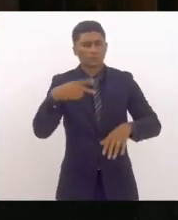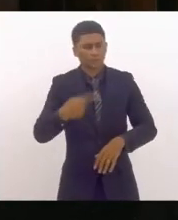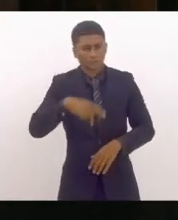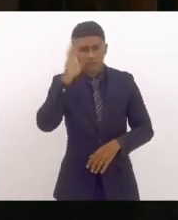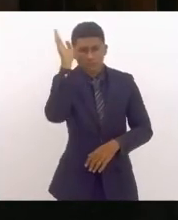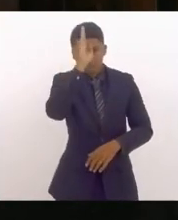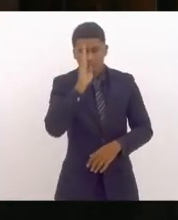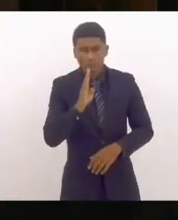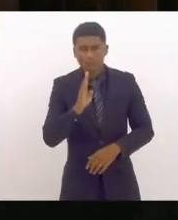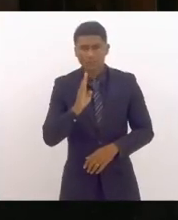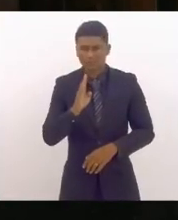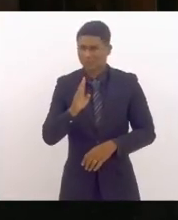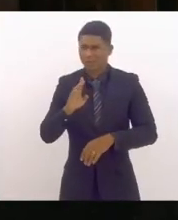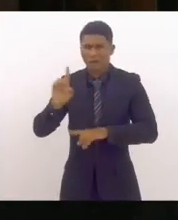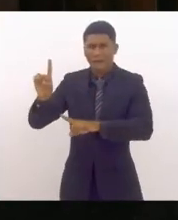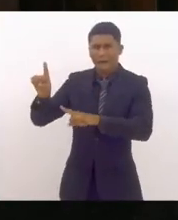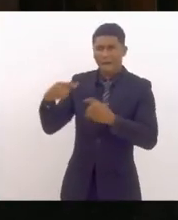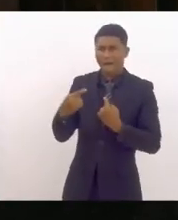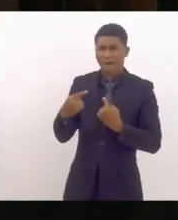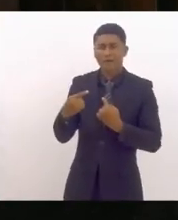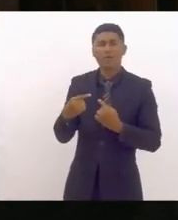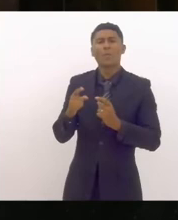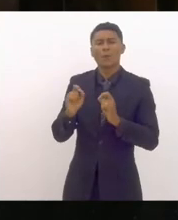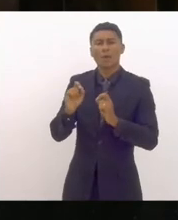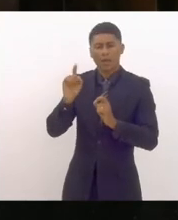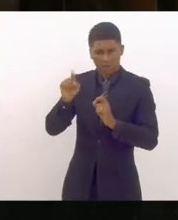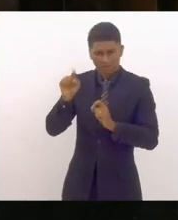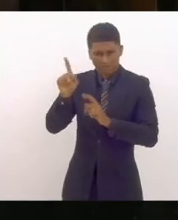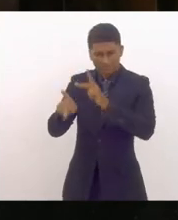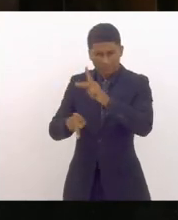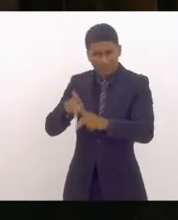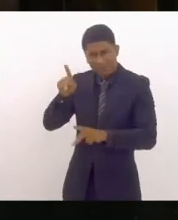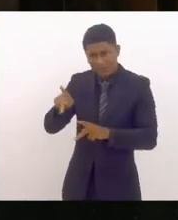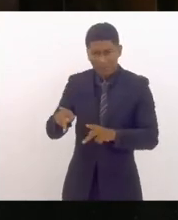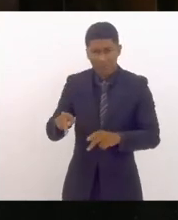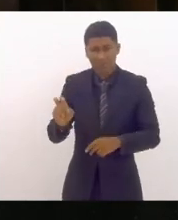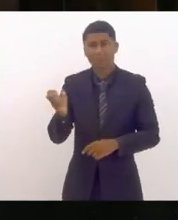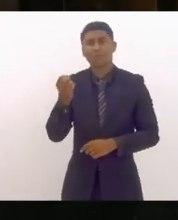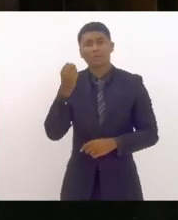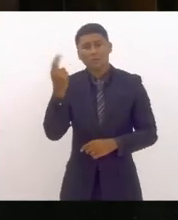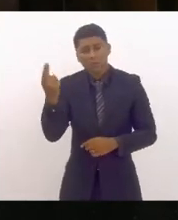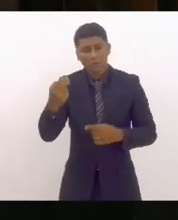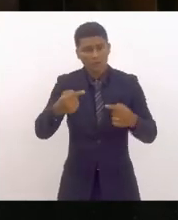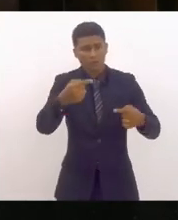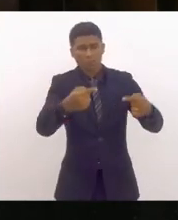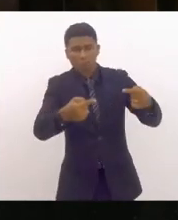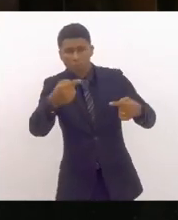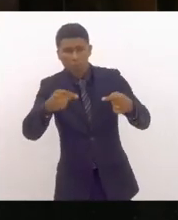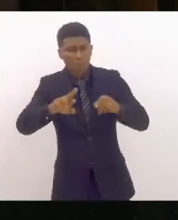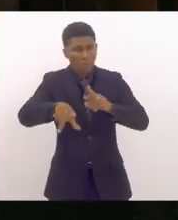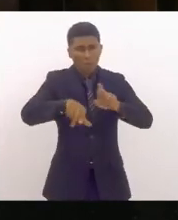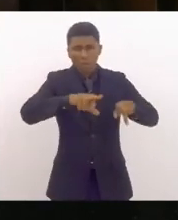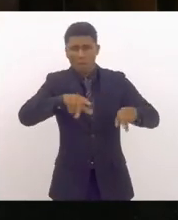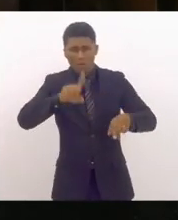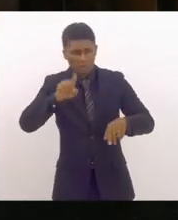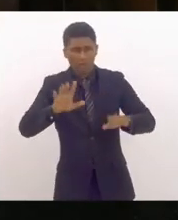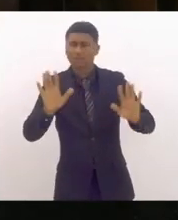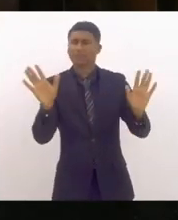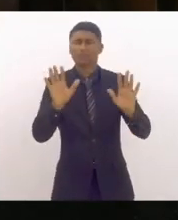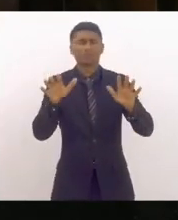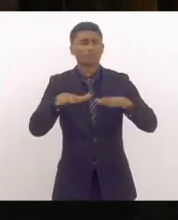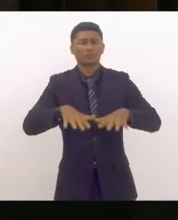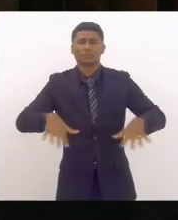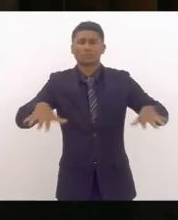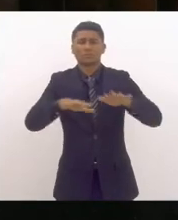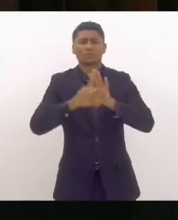comum não é o povo nosso inimigo comum não é o pluralismo porque esse tá garantido pela constituição todos têm